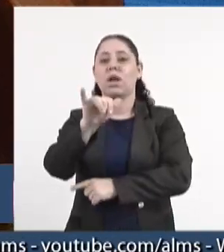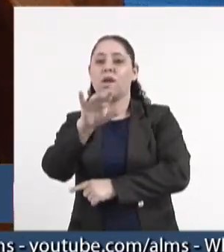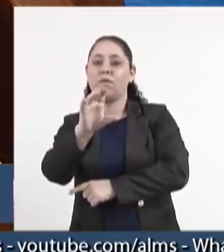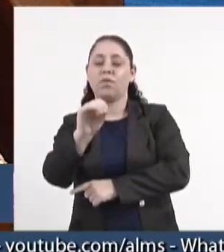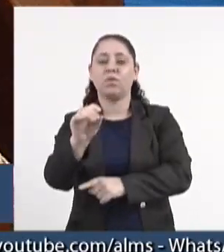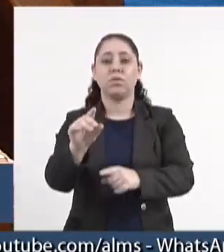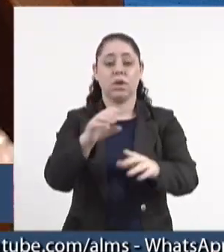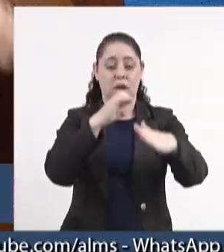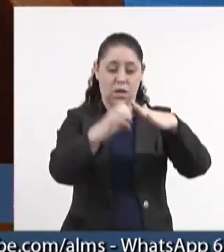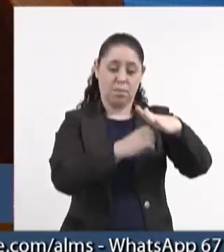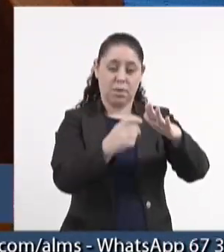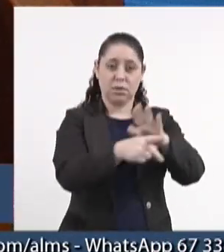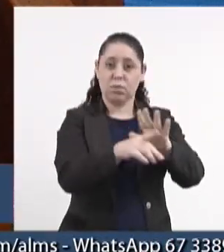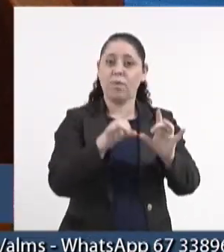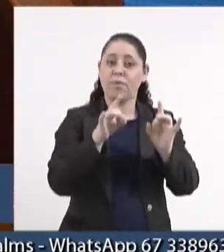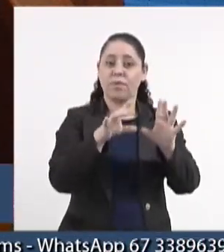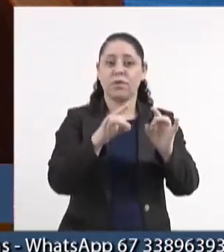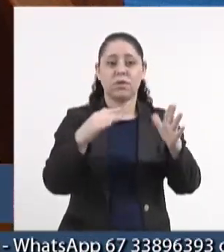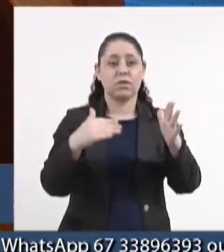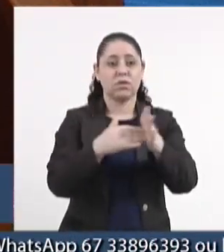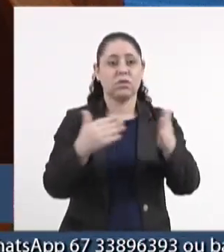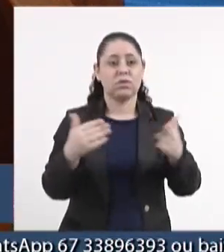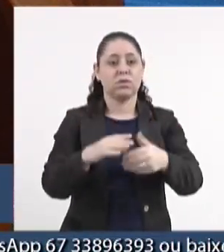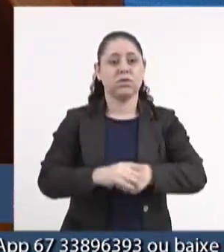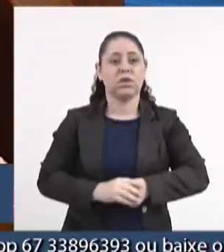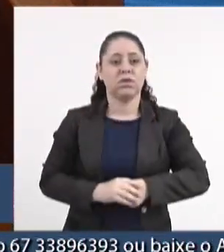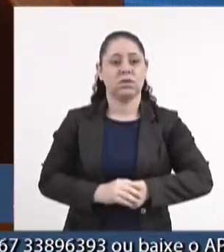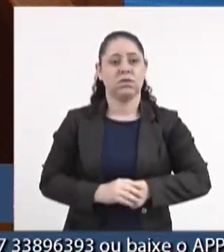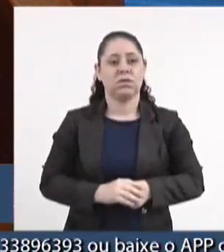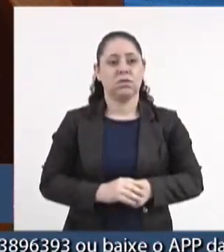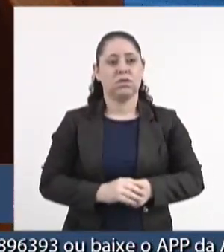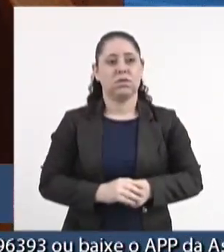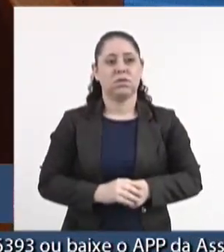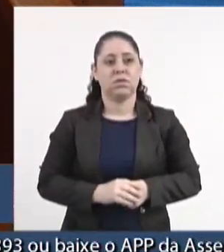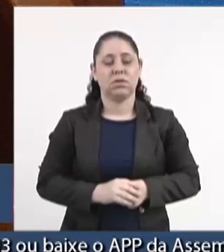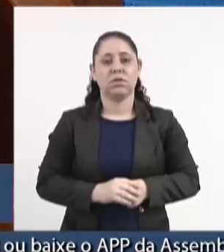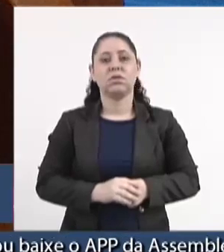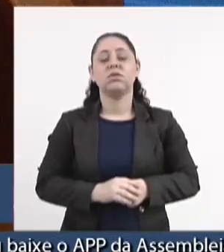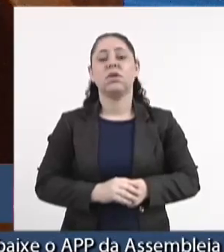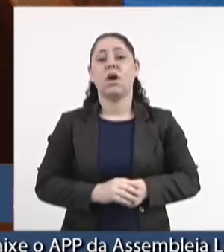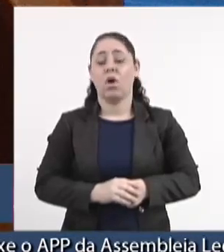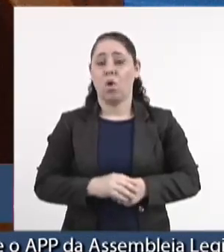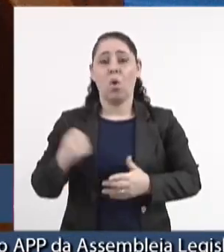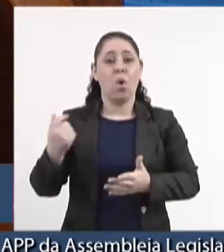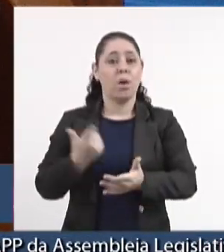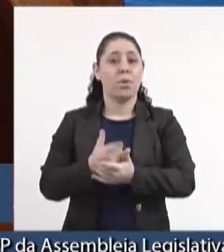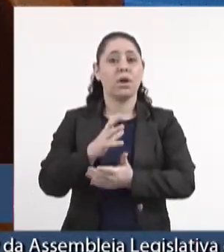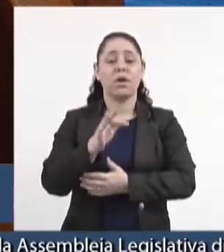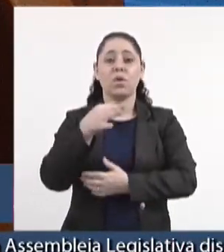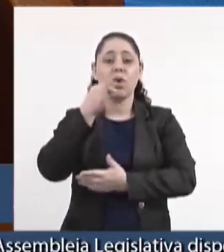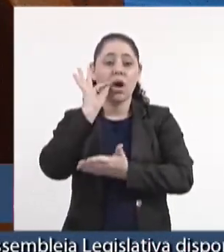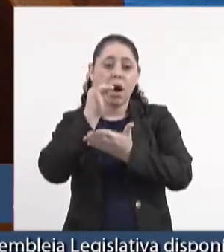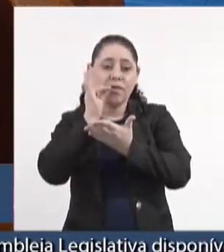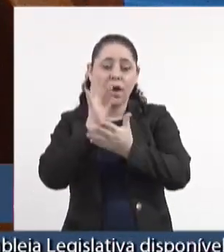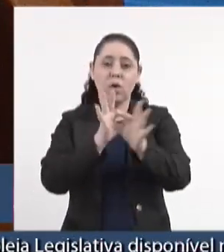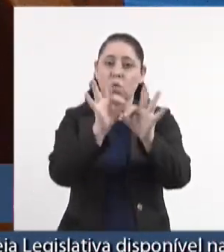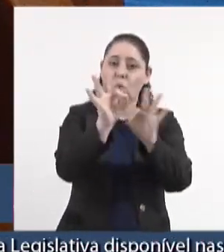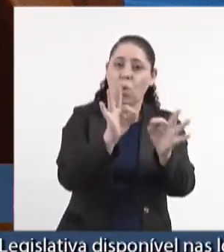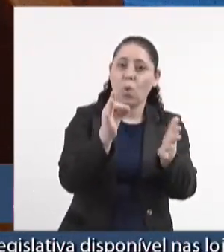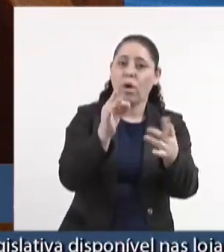essas empresas perduram até hoje, comprando o café local,